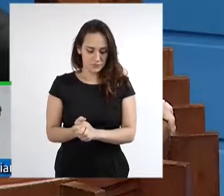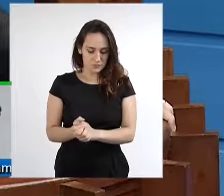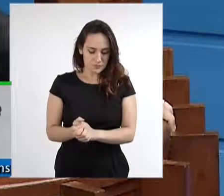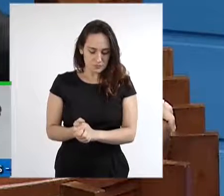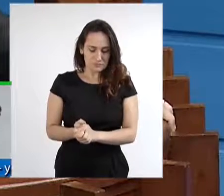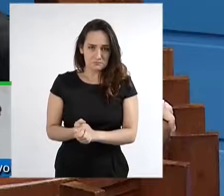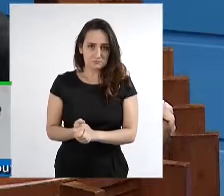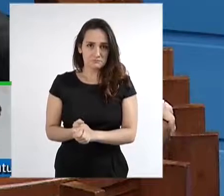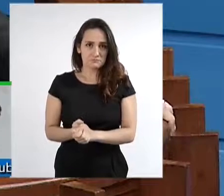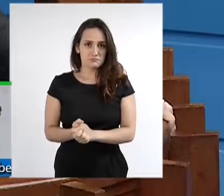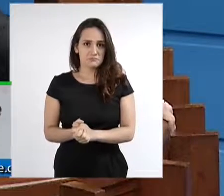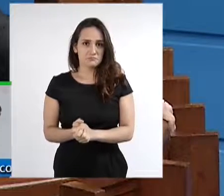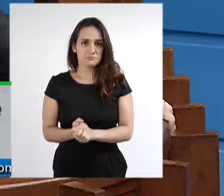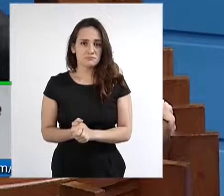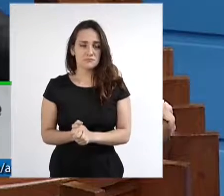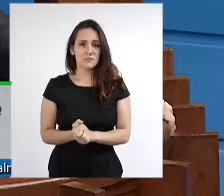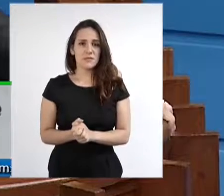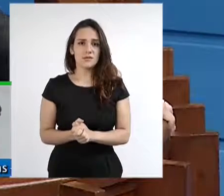acabam